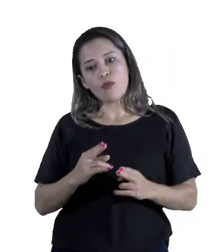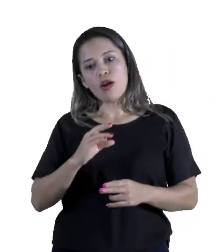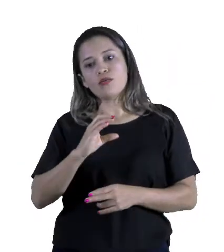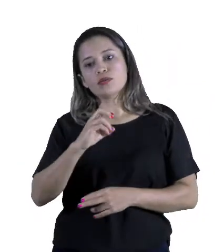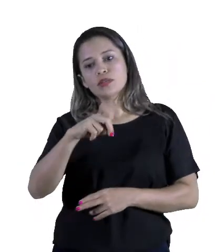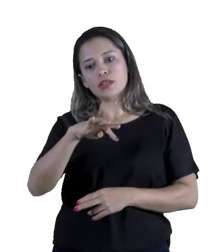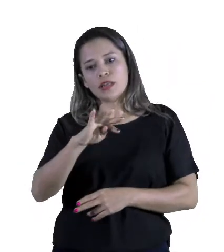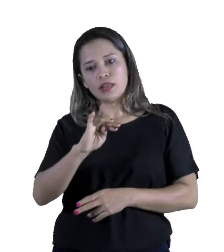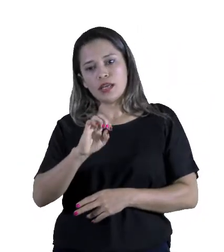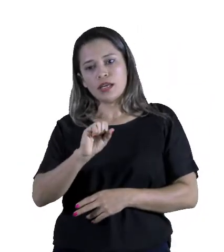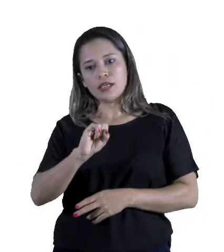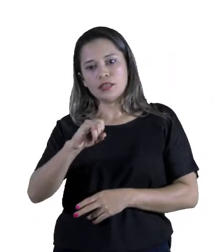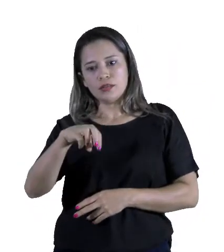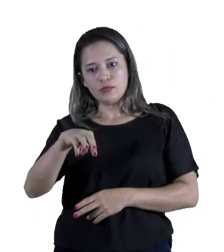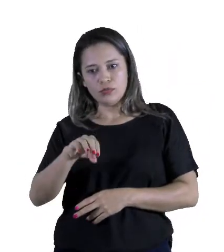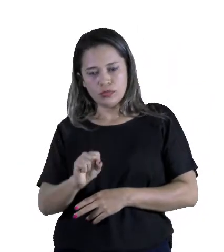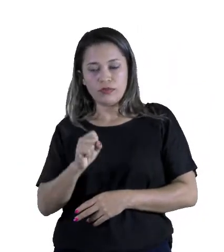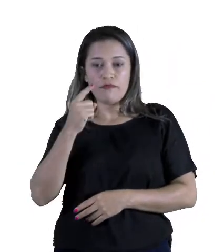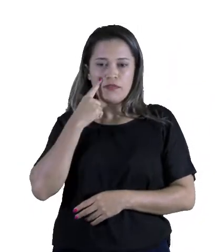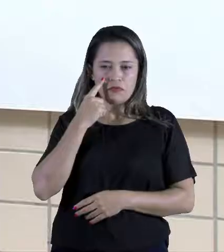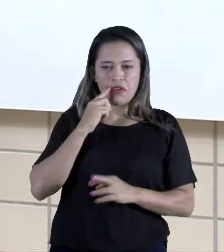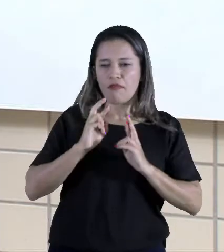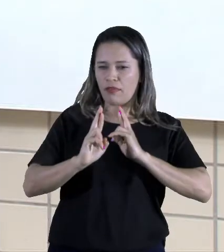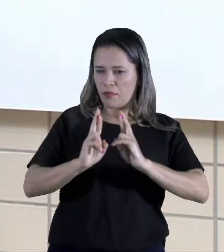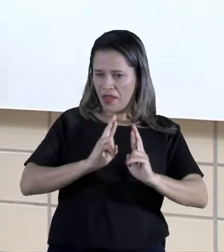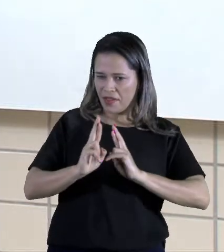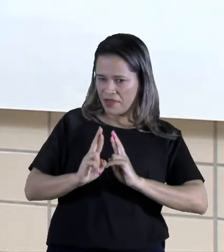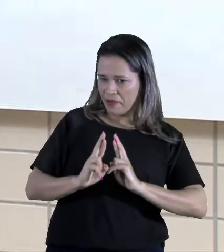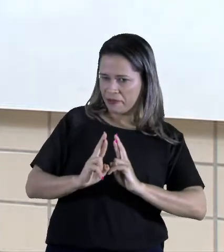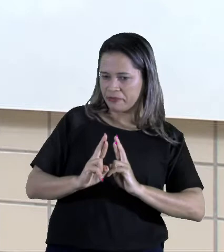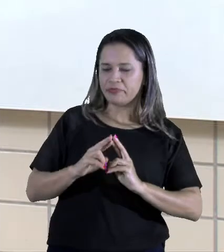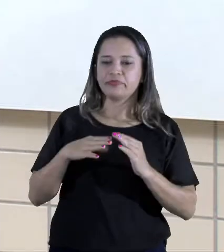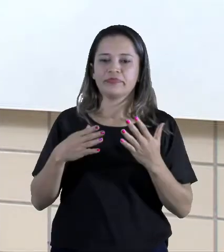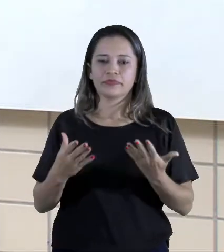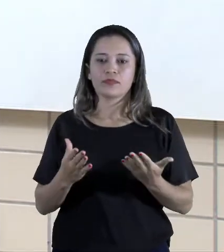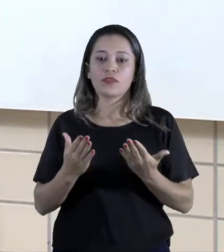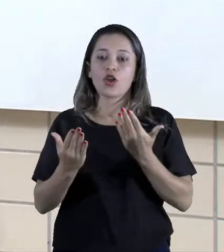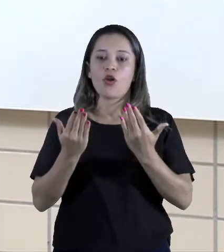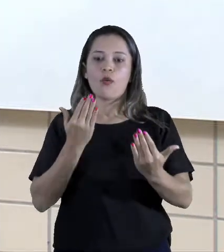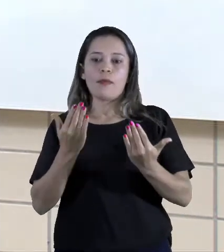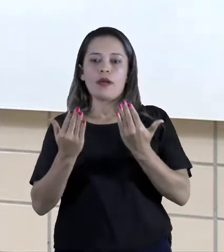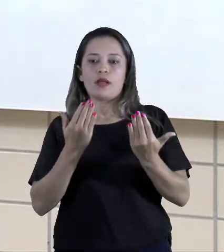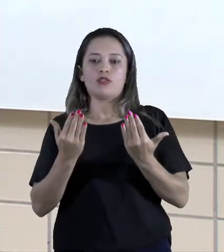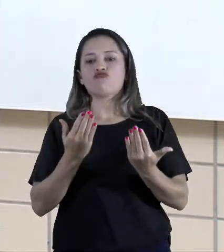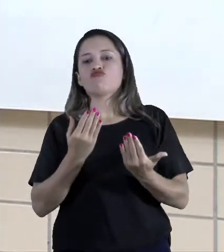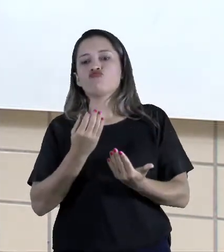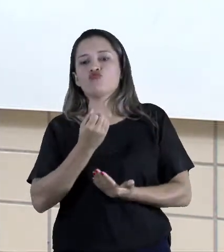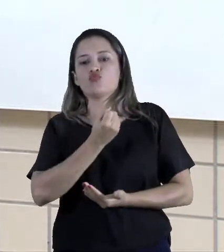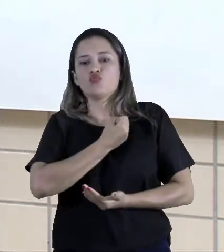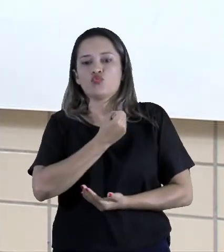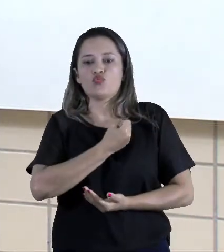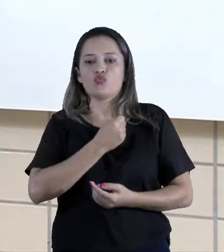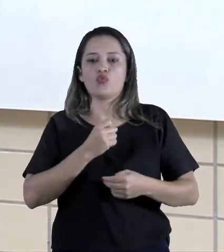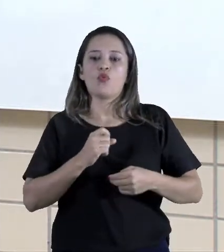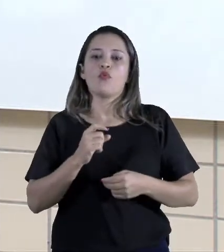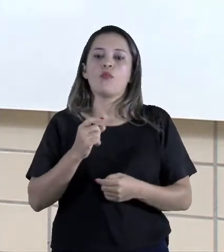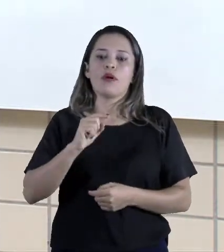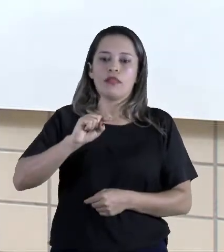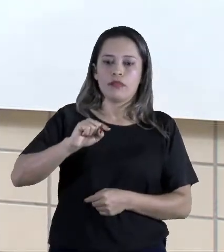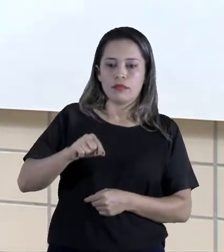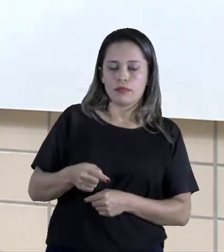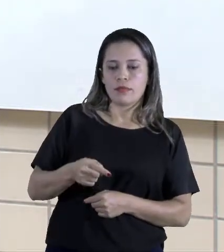Viu só que tem uma relação? Comparando os números decimais com o nosso dinheiro, você vai ver que